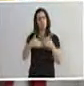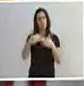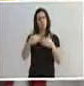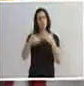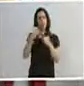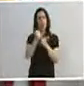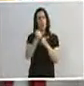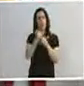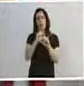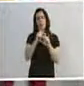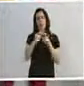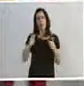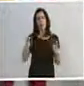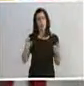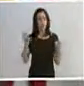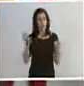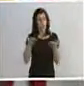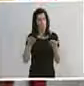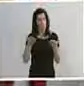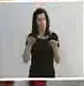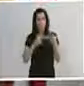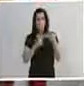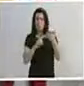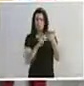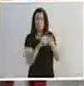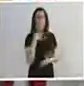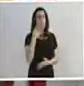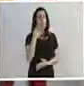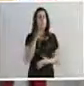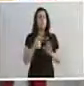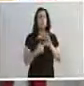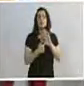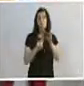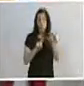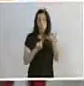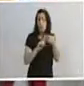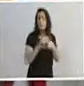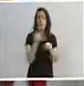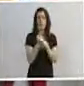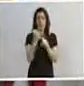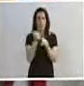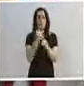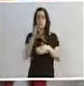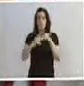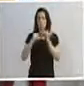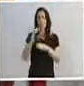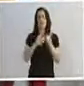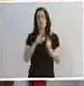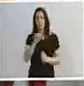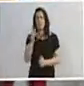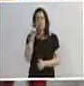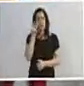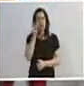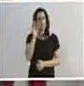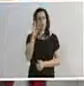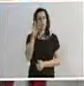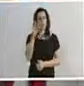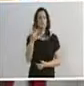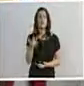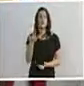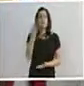só hoje o vereador Beto Ribes enumerou mais um grande número de obras e ações que serão realizadas. E é por isso que eu tenho a certeza que estou no